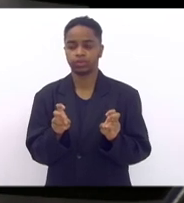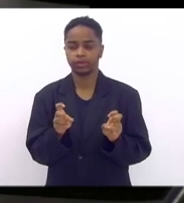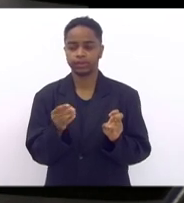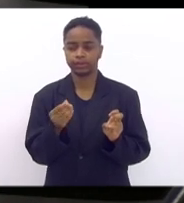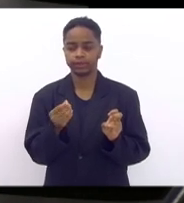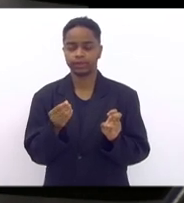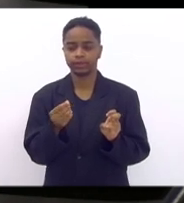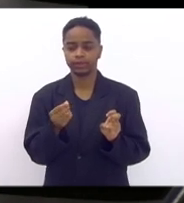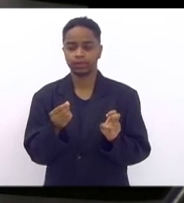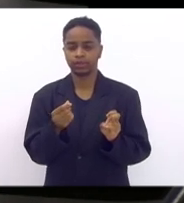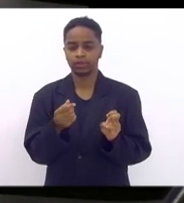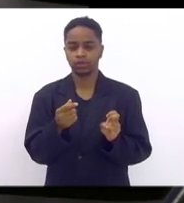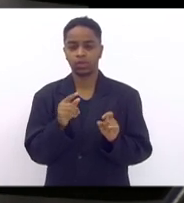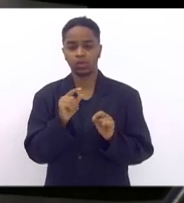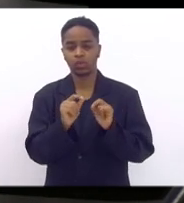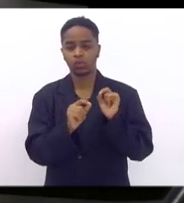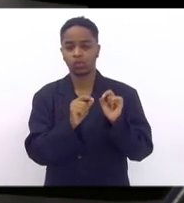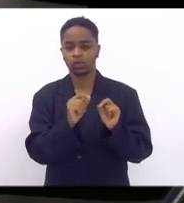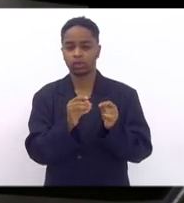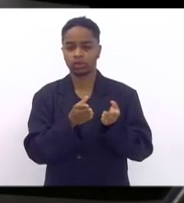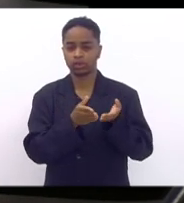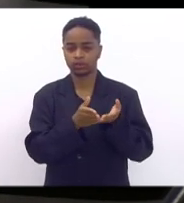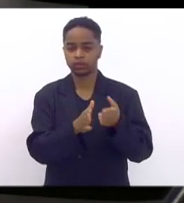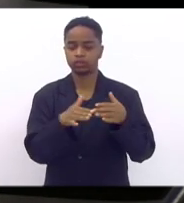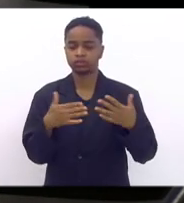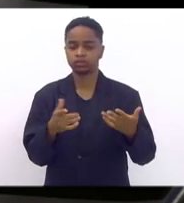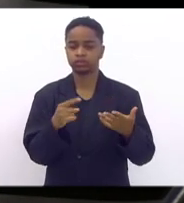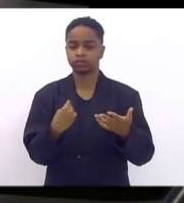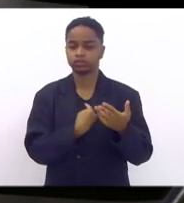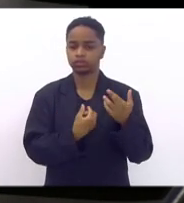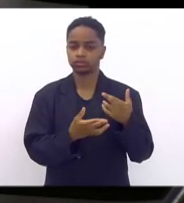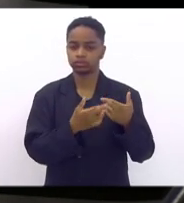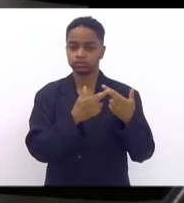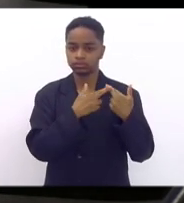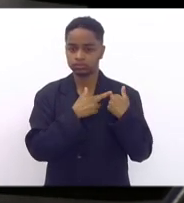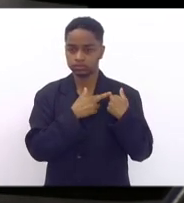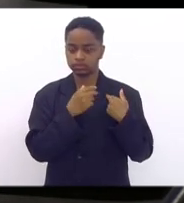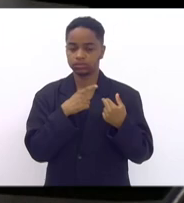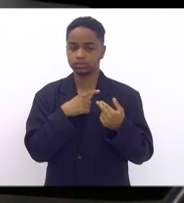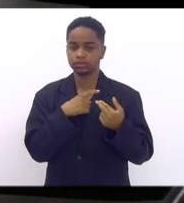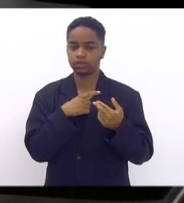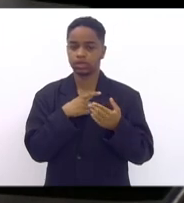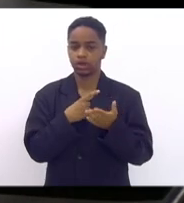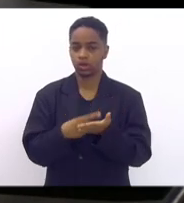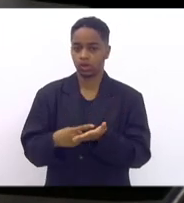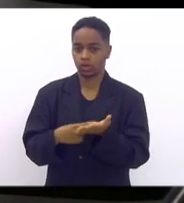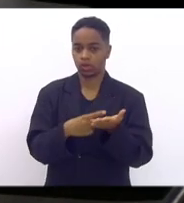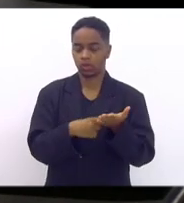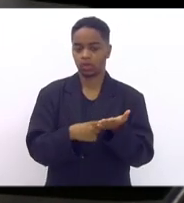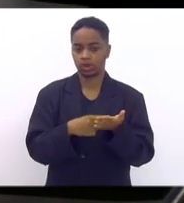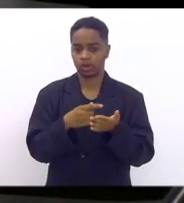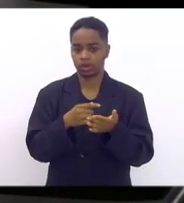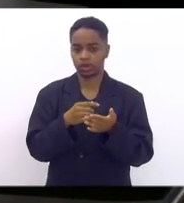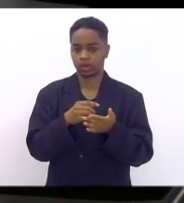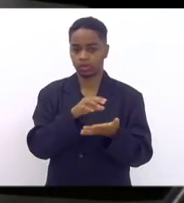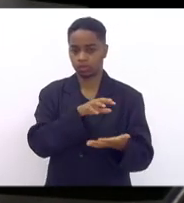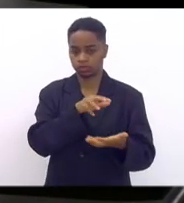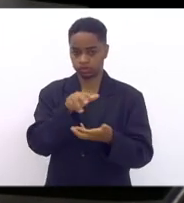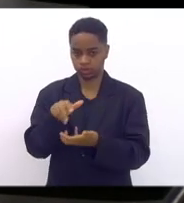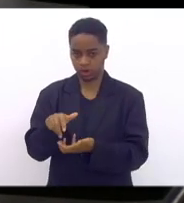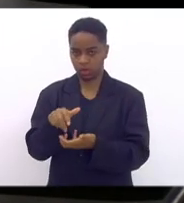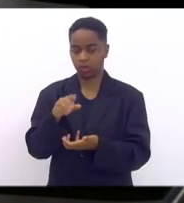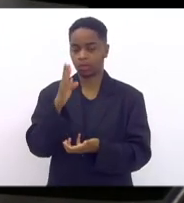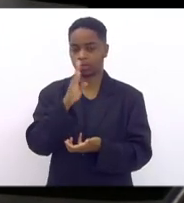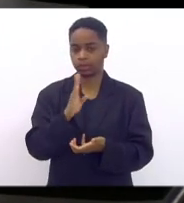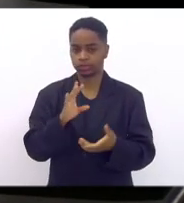do que que o navio né a nossa responsabilidade com o navio tem uma convenção internacional que o Brasil é signatário então nessa convenção